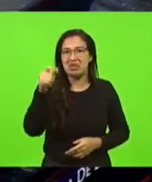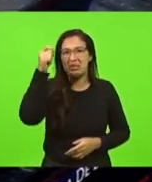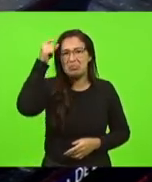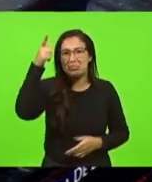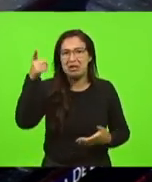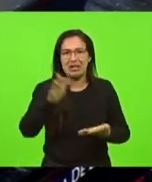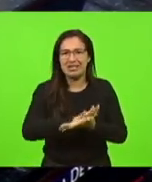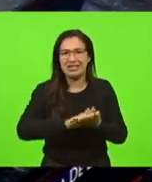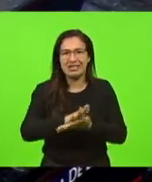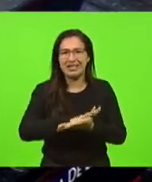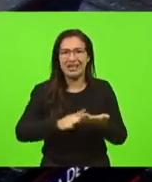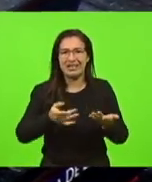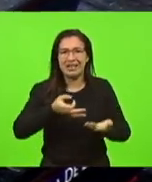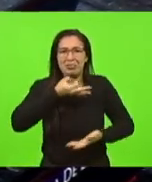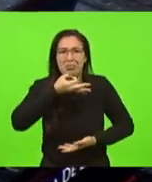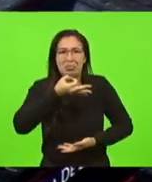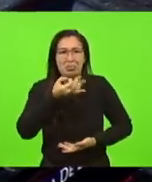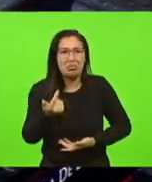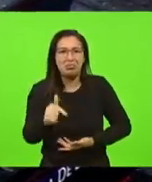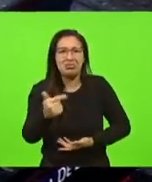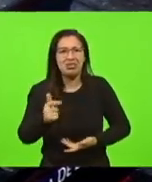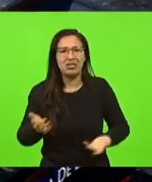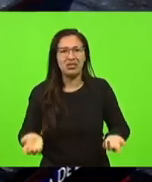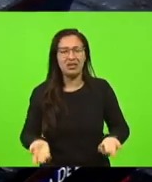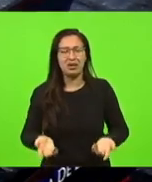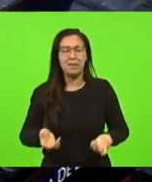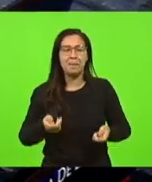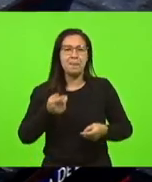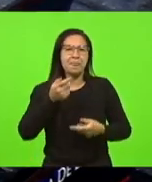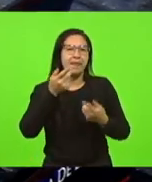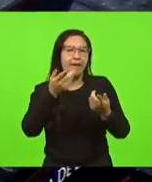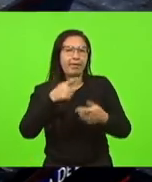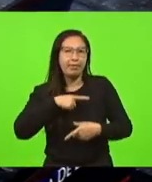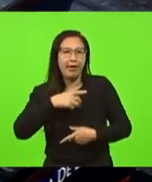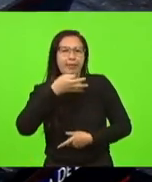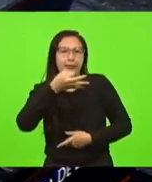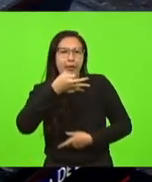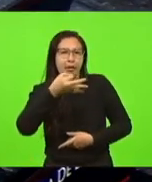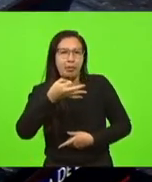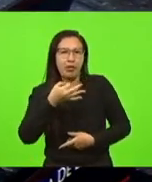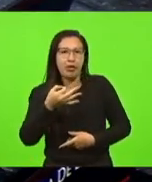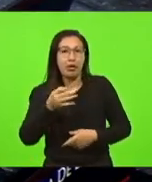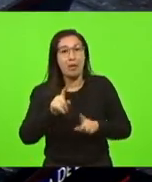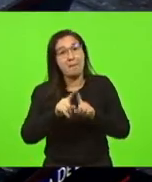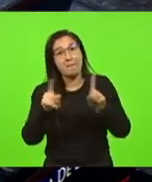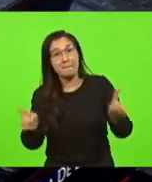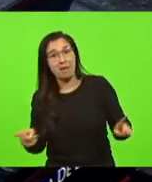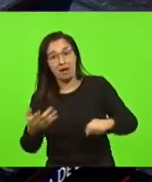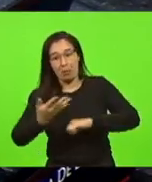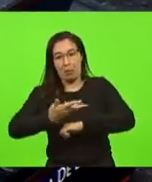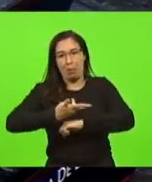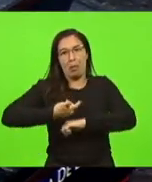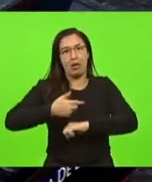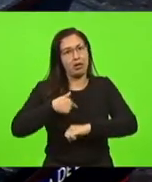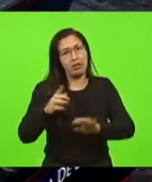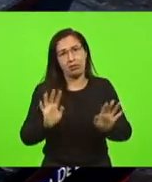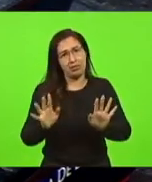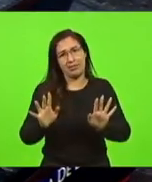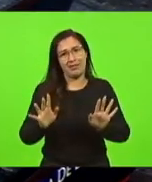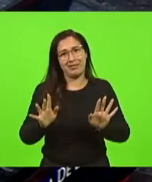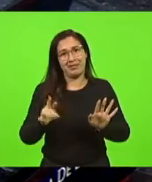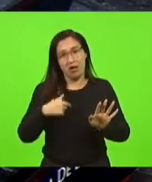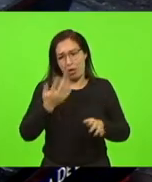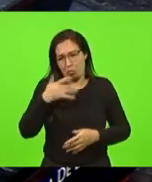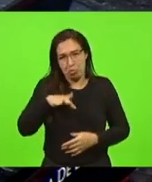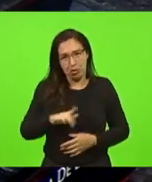dizer, não tem argumento, né? Porque, por mais que ele tenha argumento, jamais ele vai me convencer. Né? Eu não nasci ontem, não sou criança.